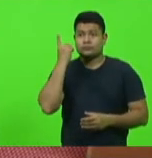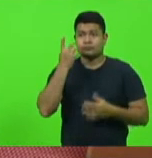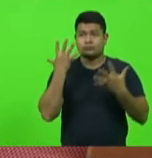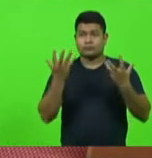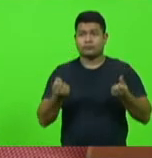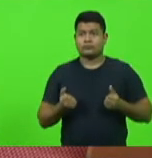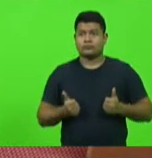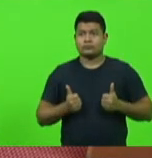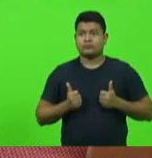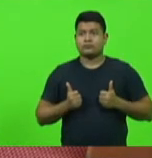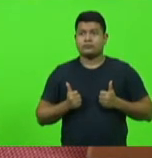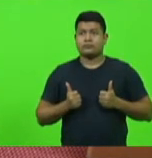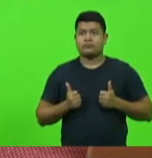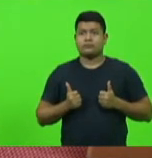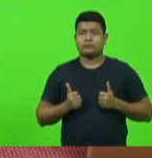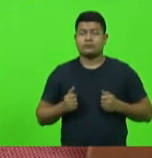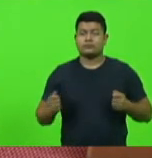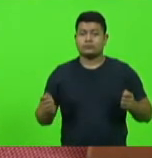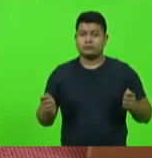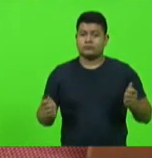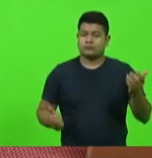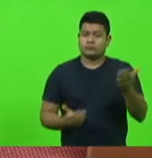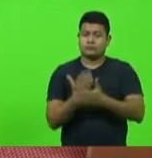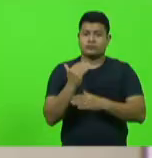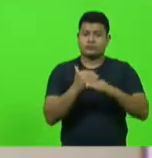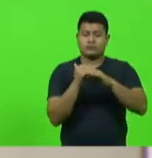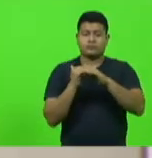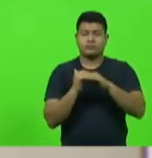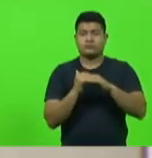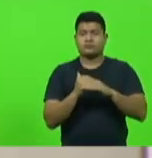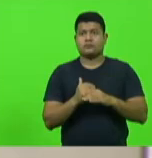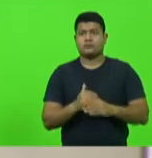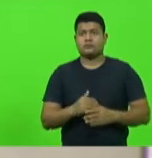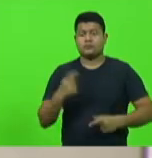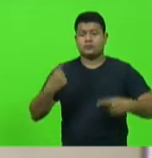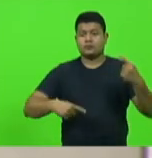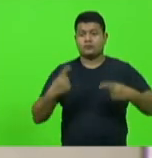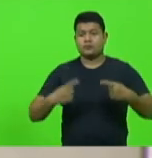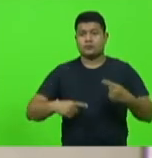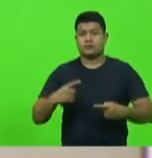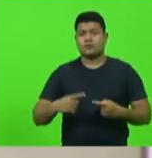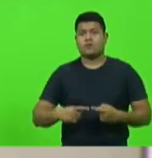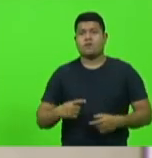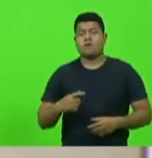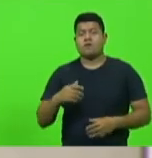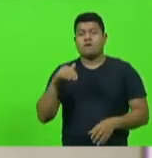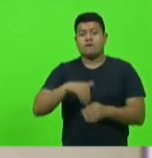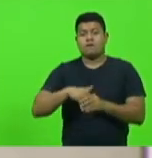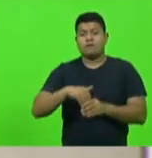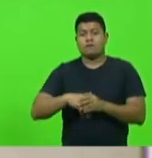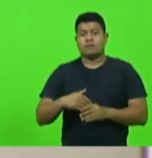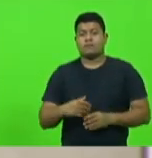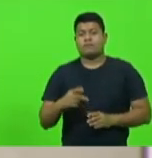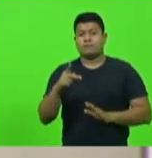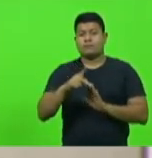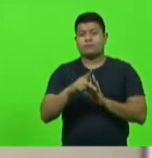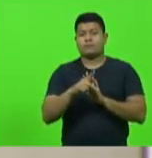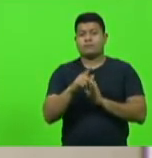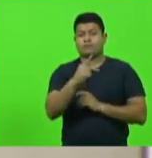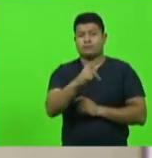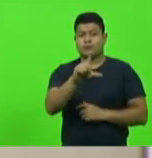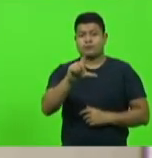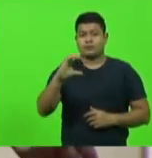como se encontram. Aprovado por unanimidade. Discussão e votação em primeiro turno do projeto de lei complementar